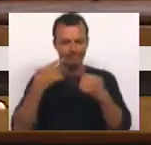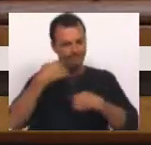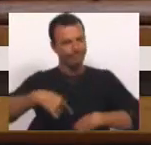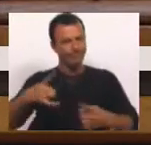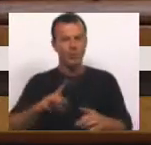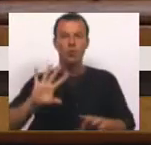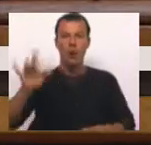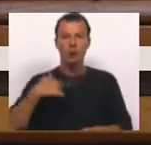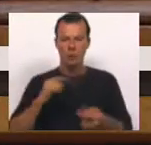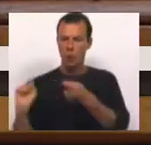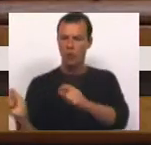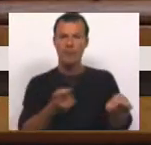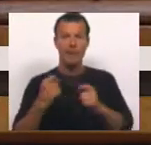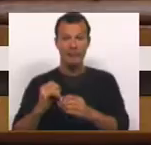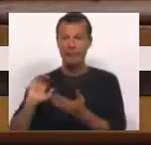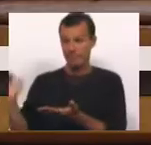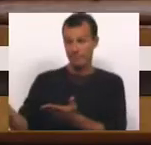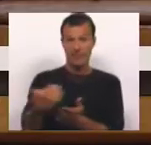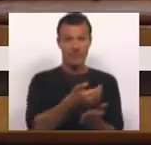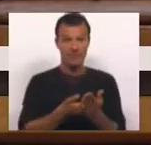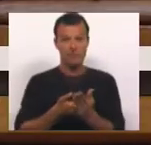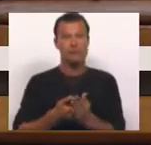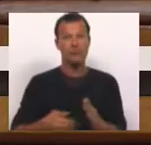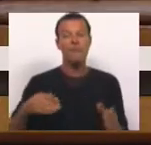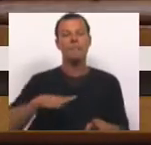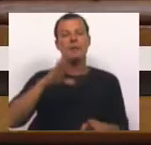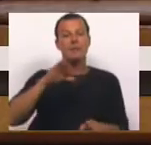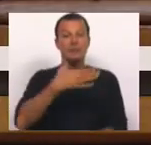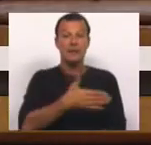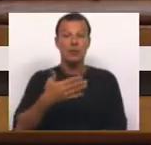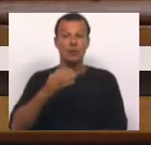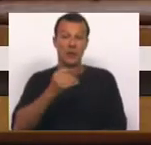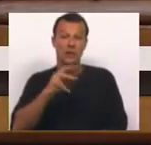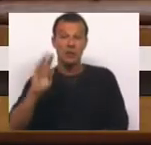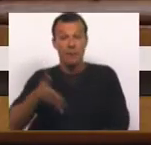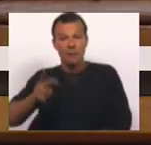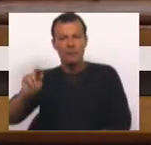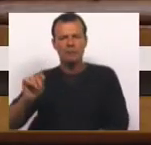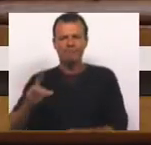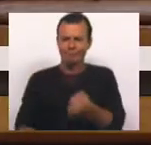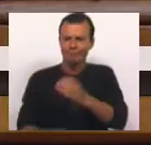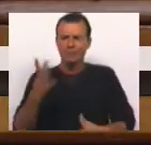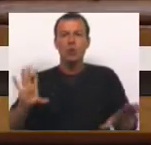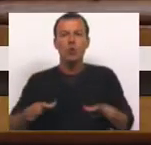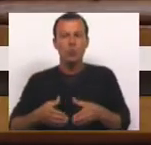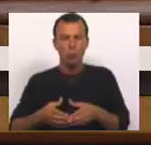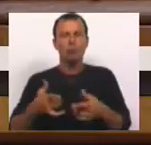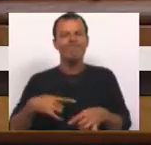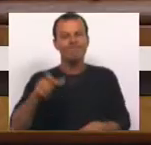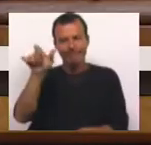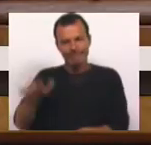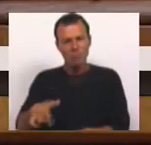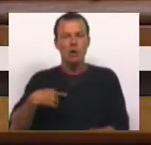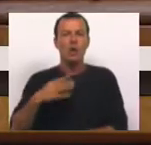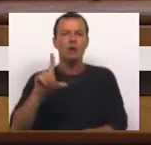manifestámos logo no debate da petição número 103/13, criámos um grupo de trabalho, coordenado por Francisco Madeira Lopes, que